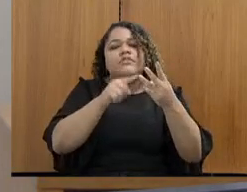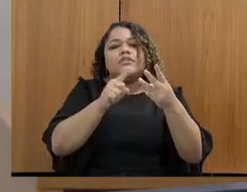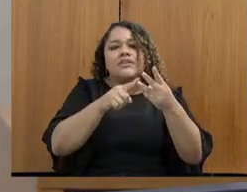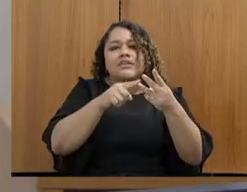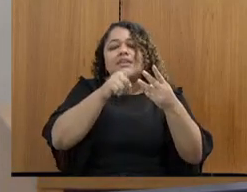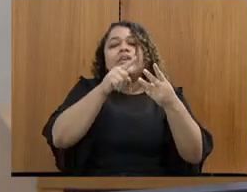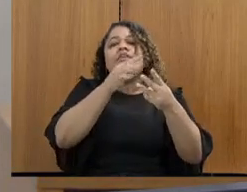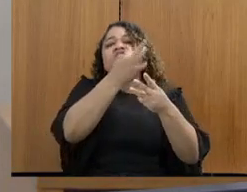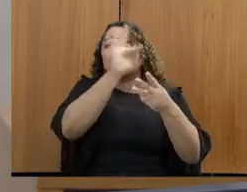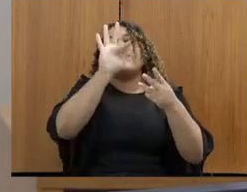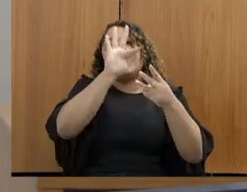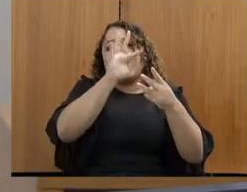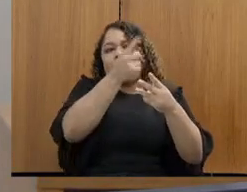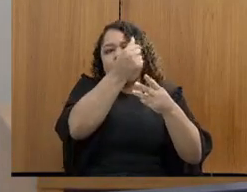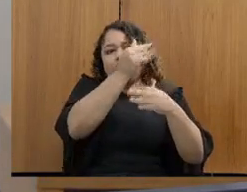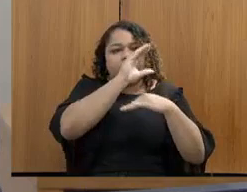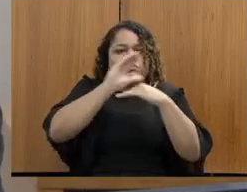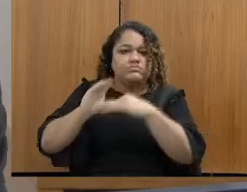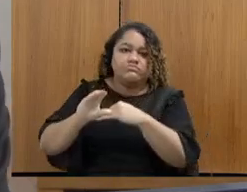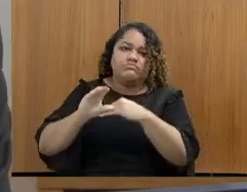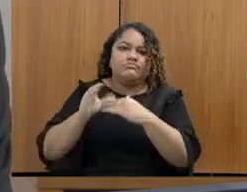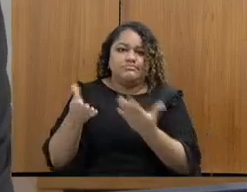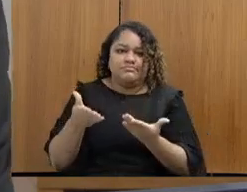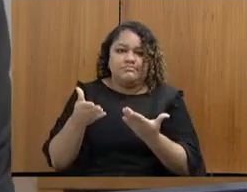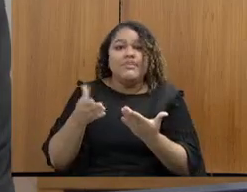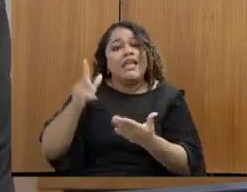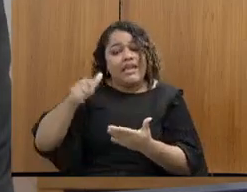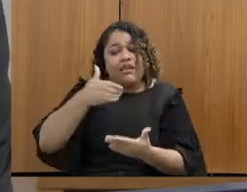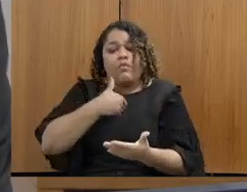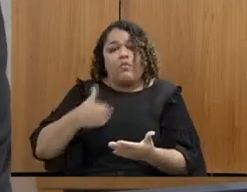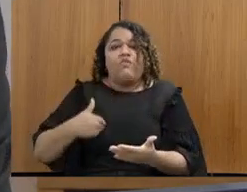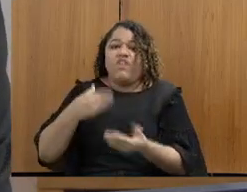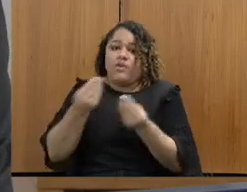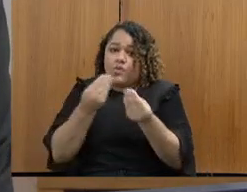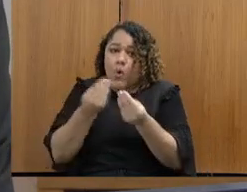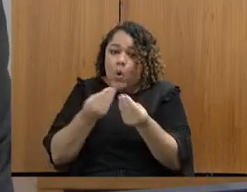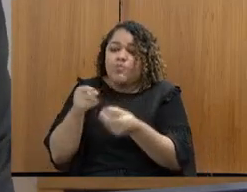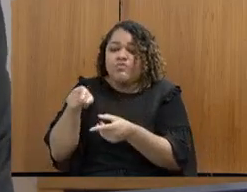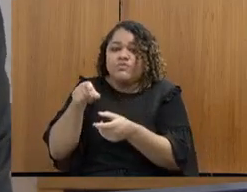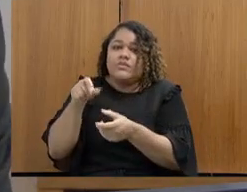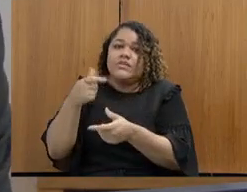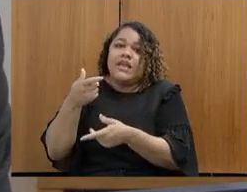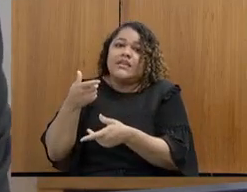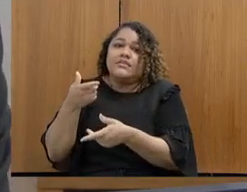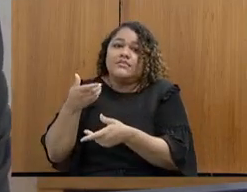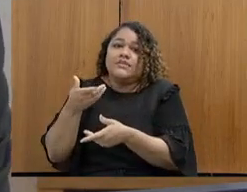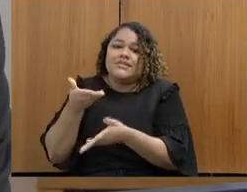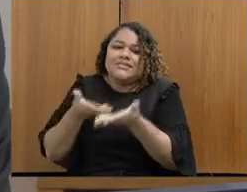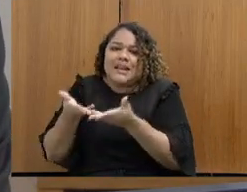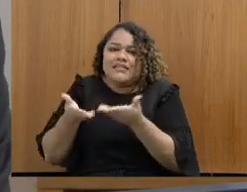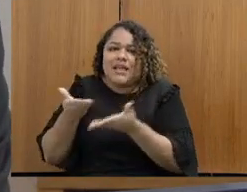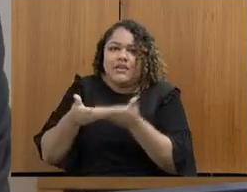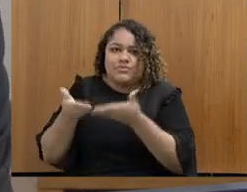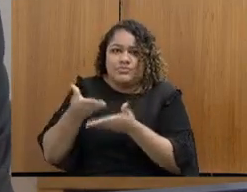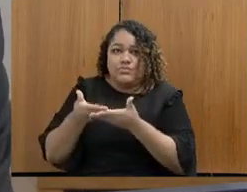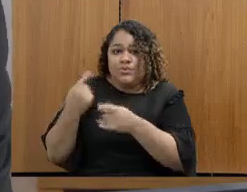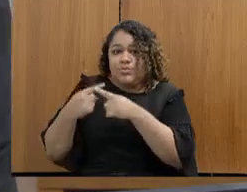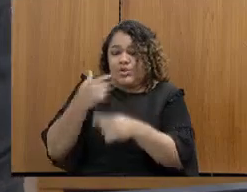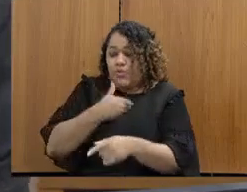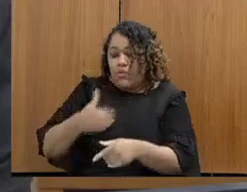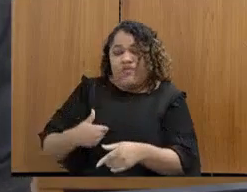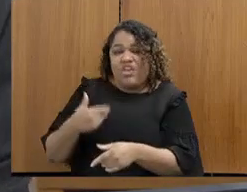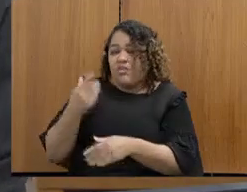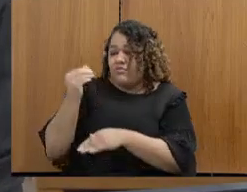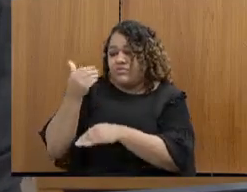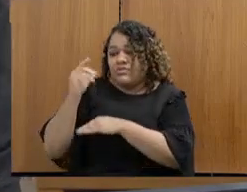é repito eu não vou culpar jamais comparei a doutora Letícia Camboja porque o governo não investe Ela acabou de sentar